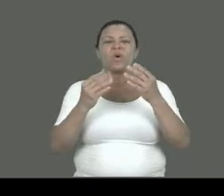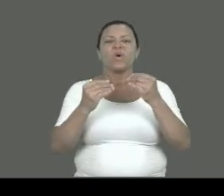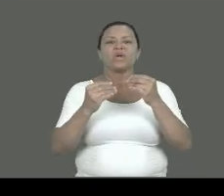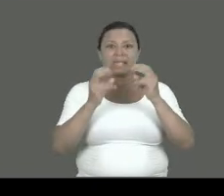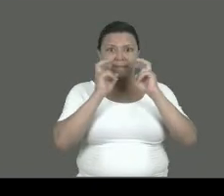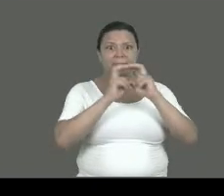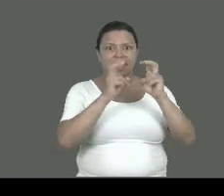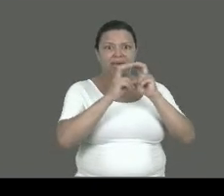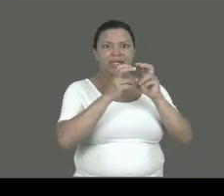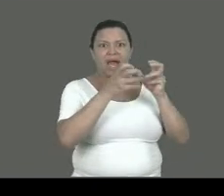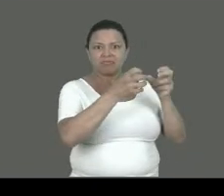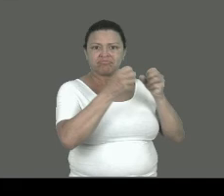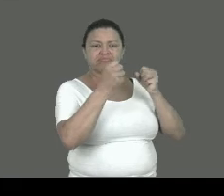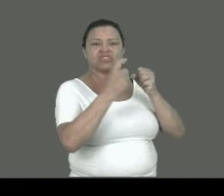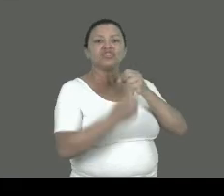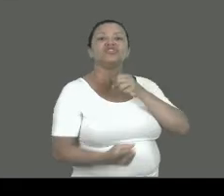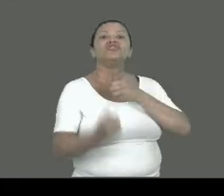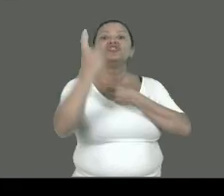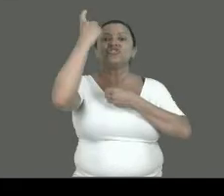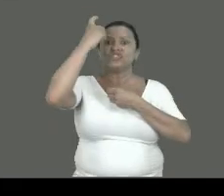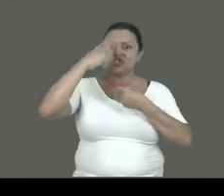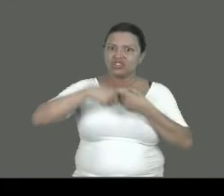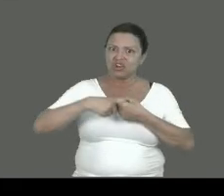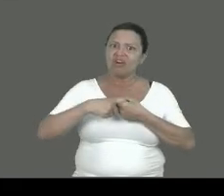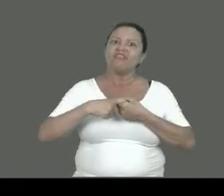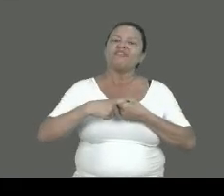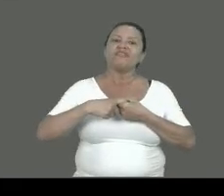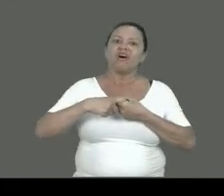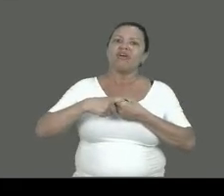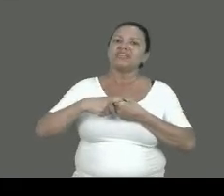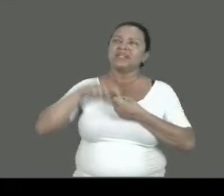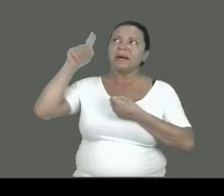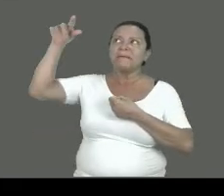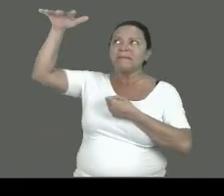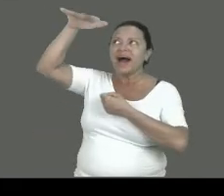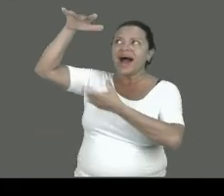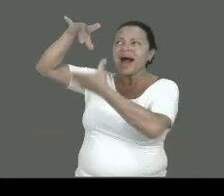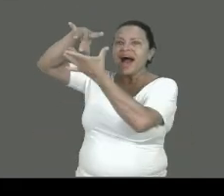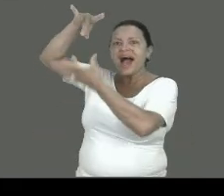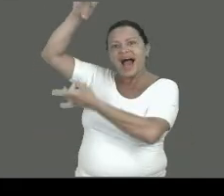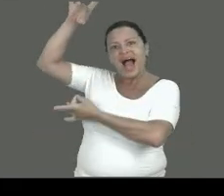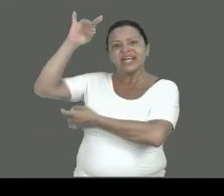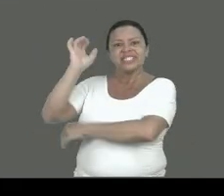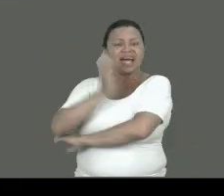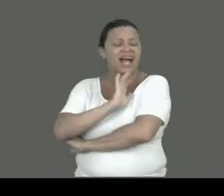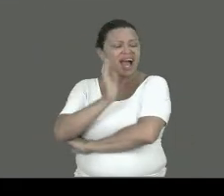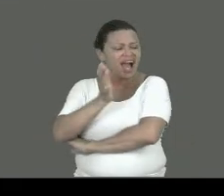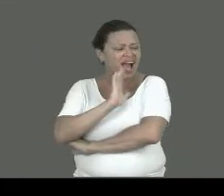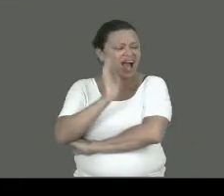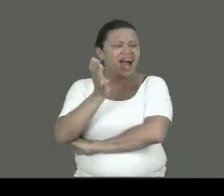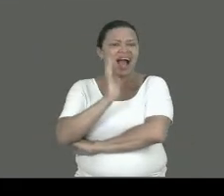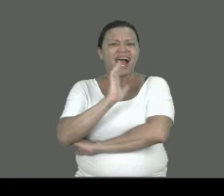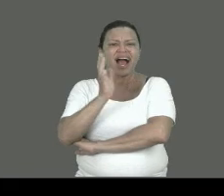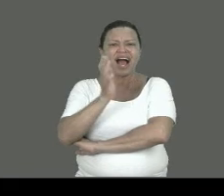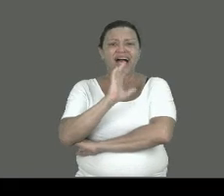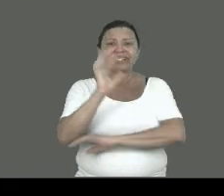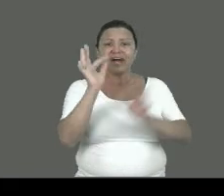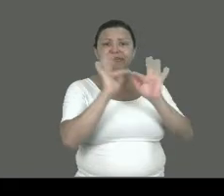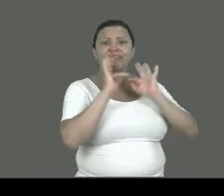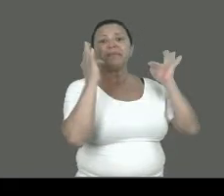trem de retorno à pátria espiritual e se despedindo temporariamente daqueles